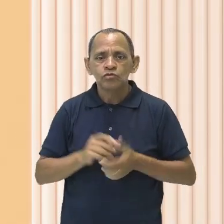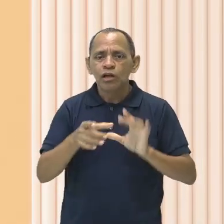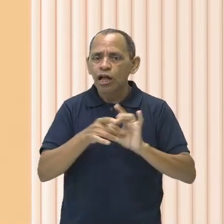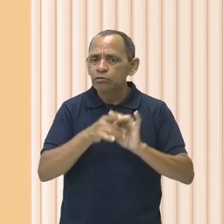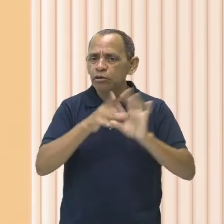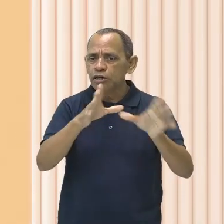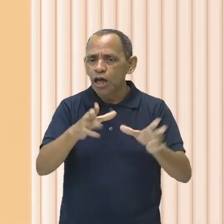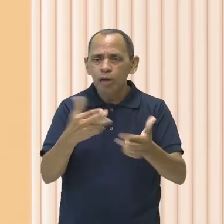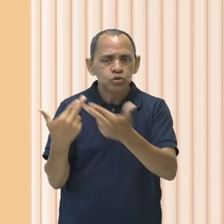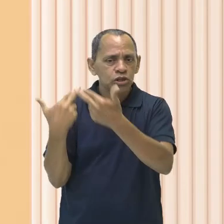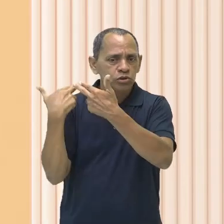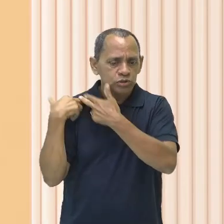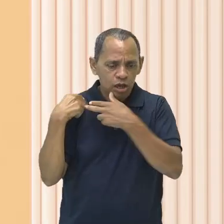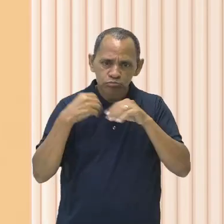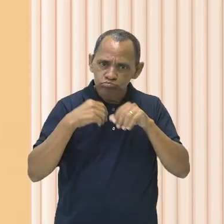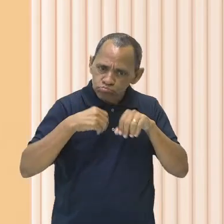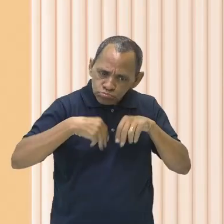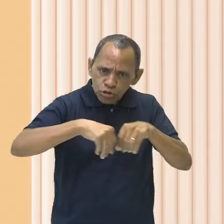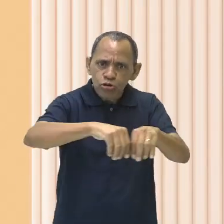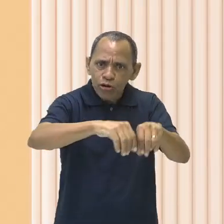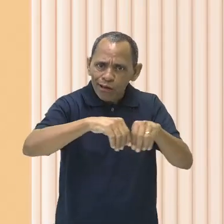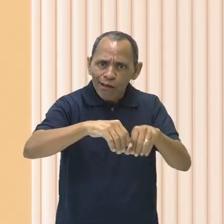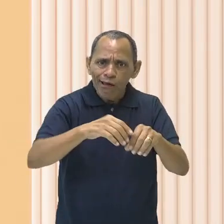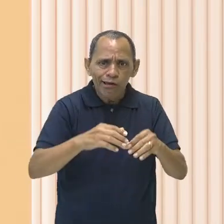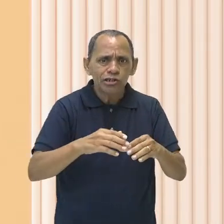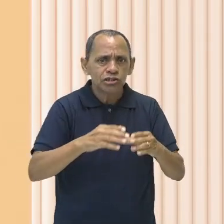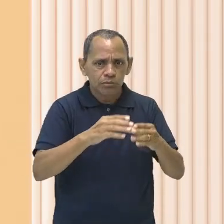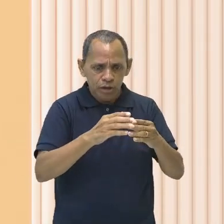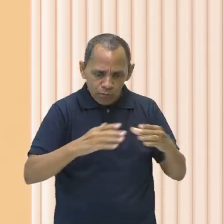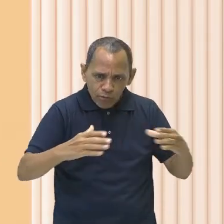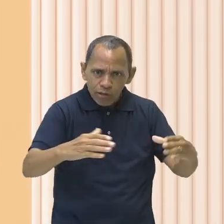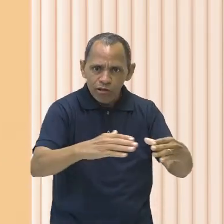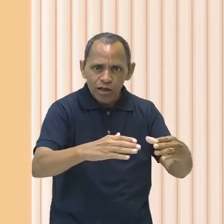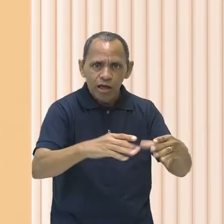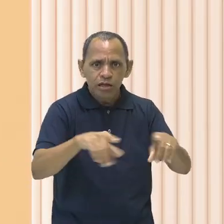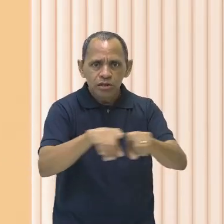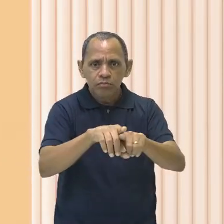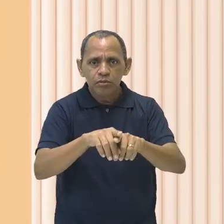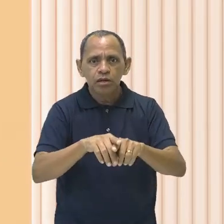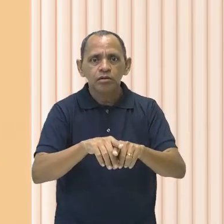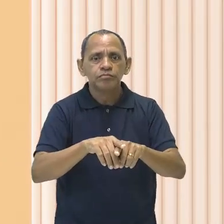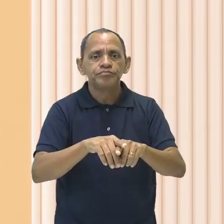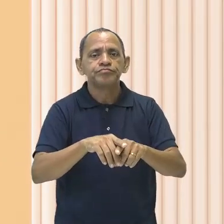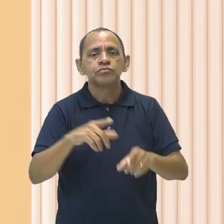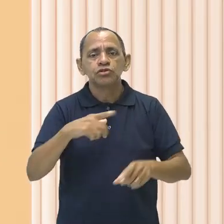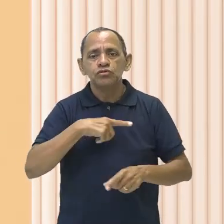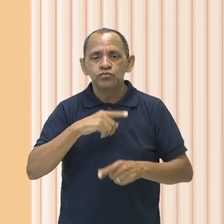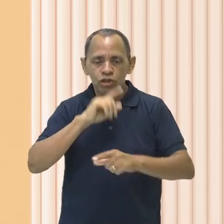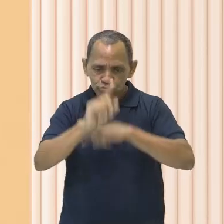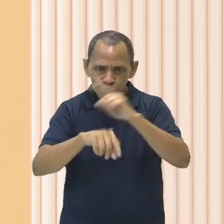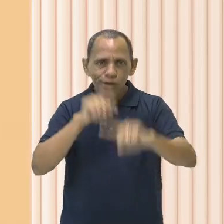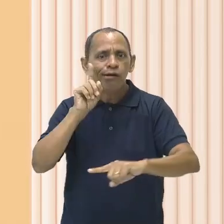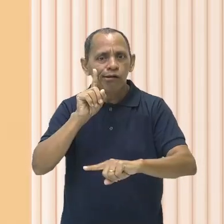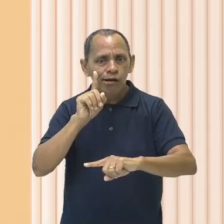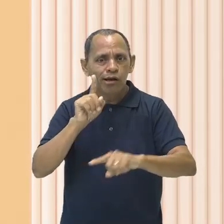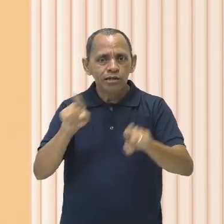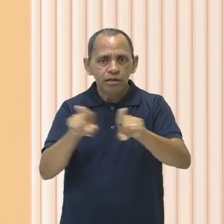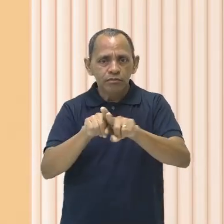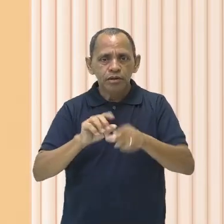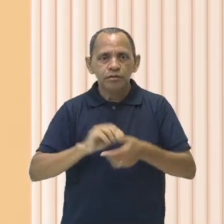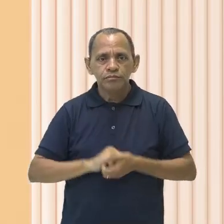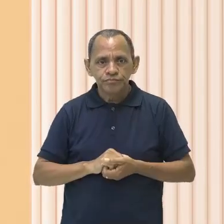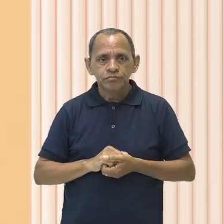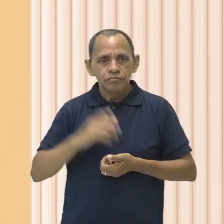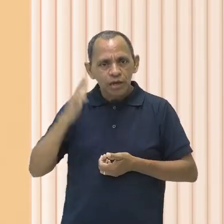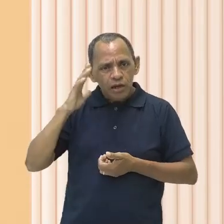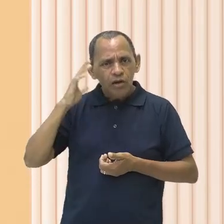de engenho para que houvesse, melhor dizendo, uma modernização nessa produção. Então, para que